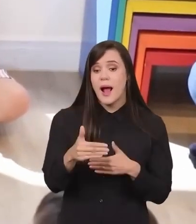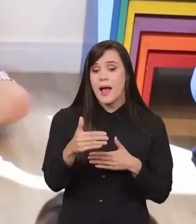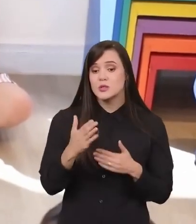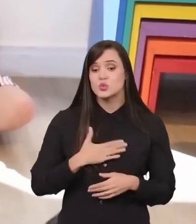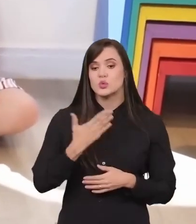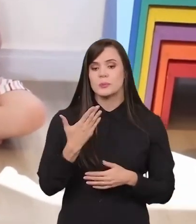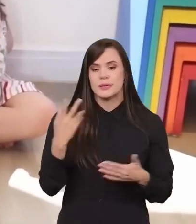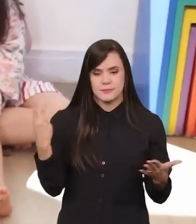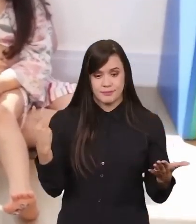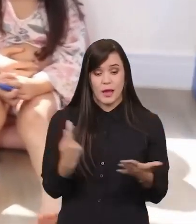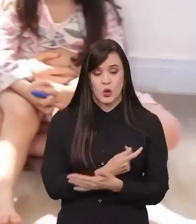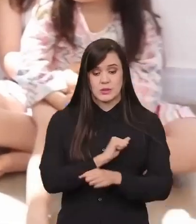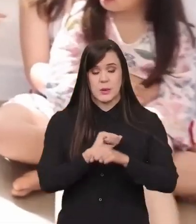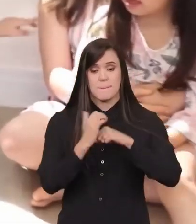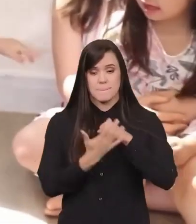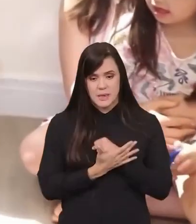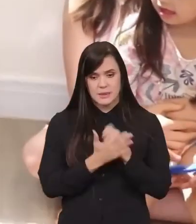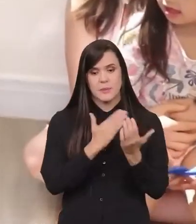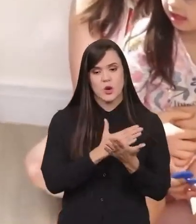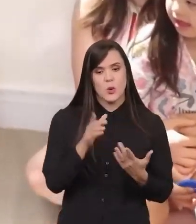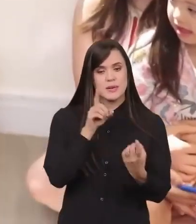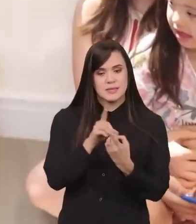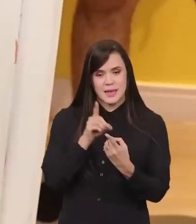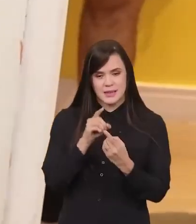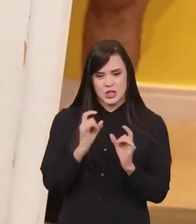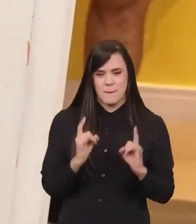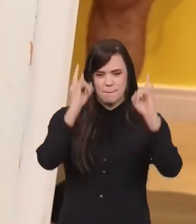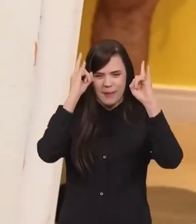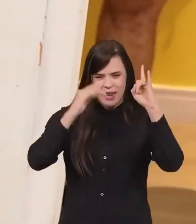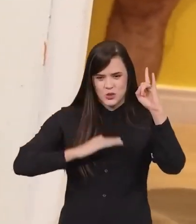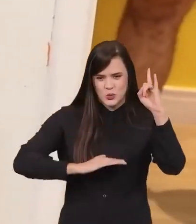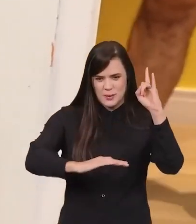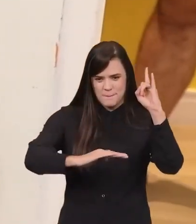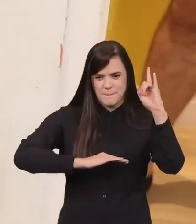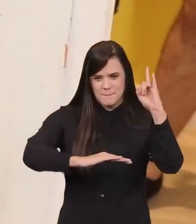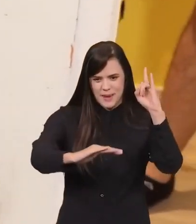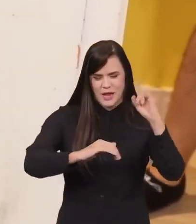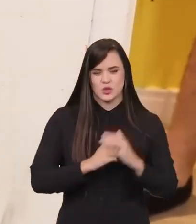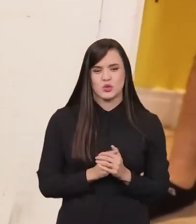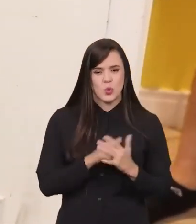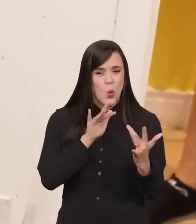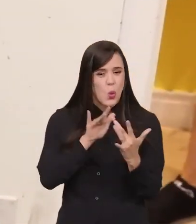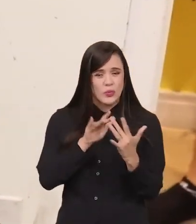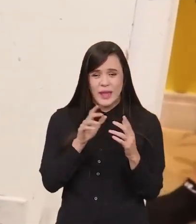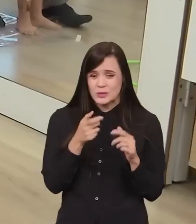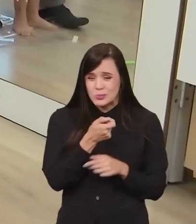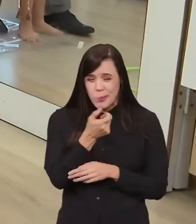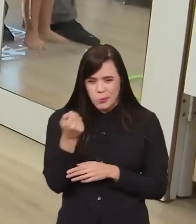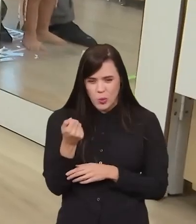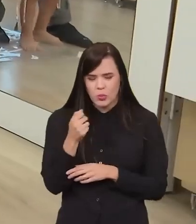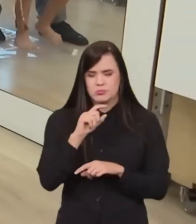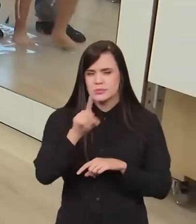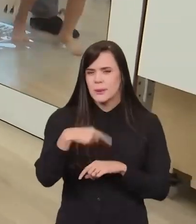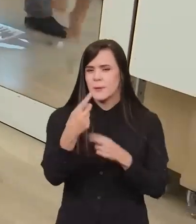veio a pandemia, aí eu comecei a atender debaixo do meu bloco. Pouco depois, quando a gente podia ter um mínimo de contato. Depois disso, a gente viu